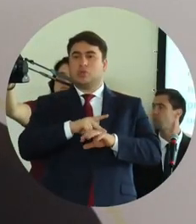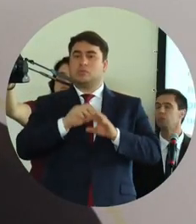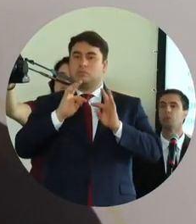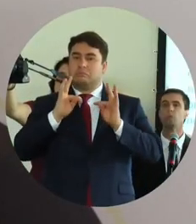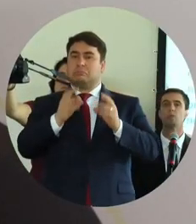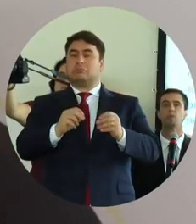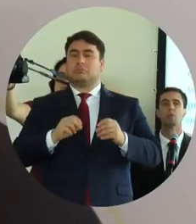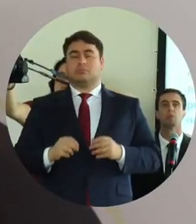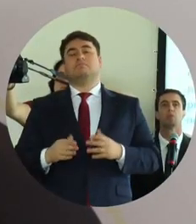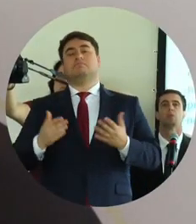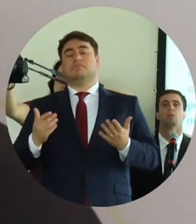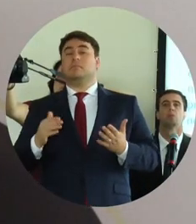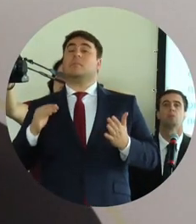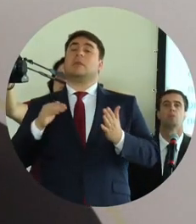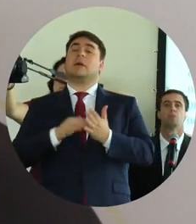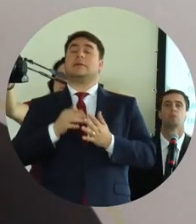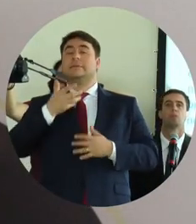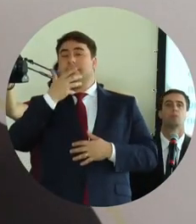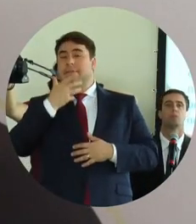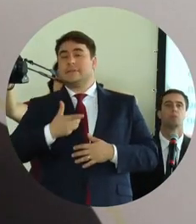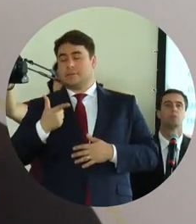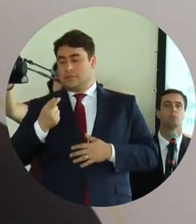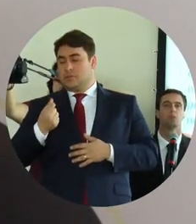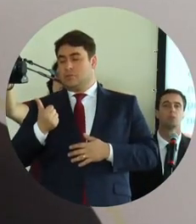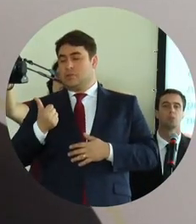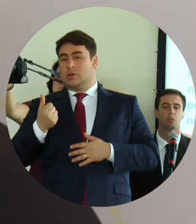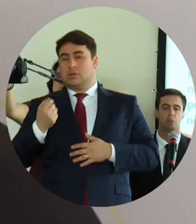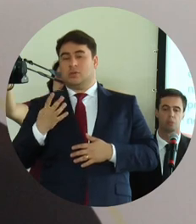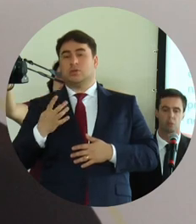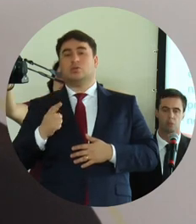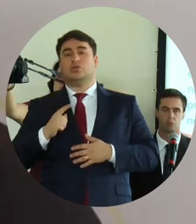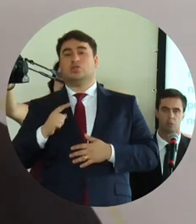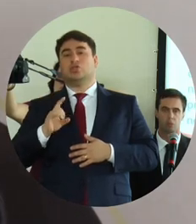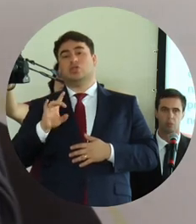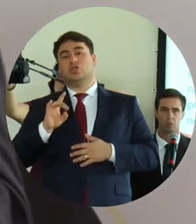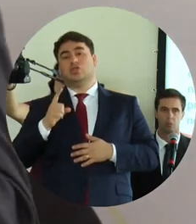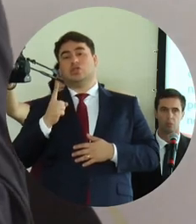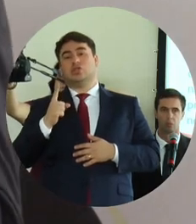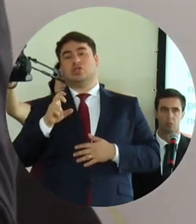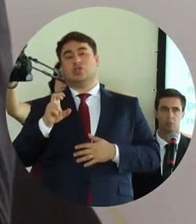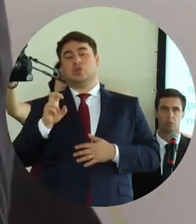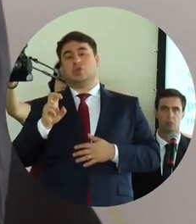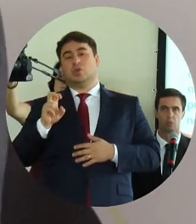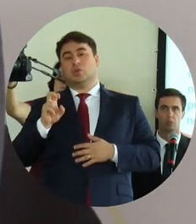integralidade. Mas até dezembro de 2014, por exemplo, nós tínhamos apenas